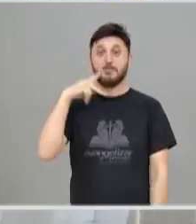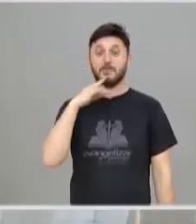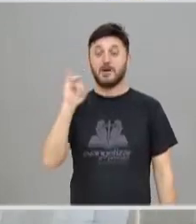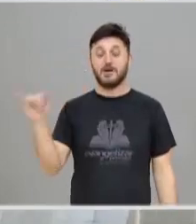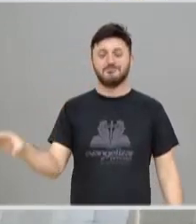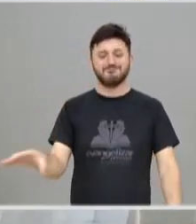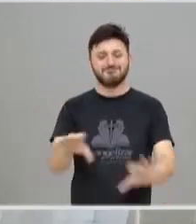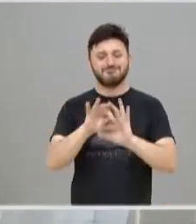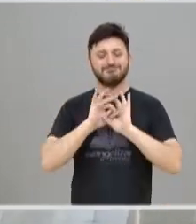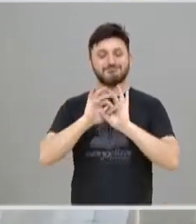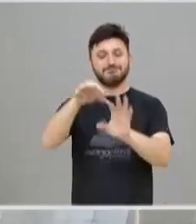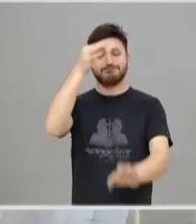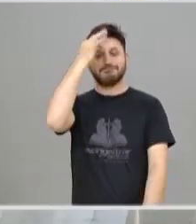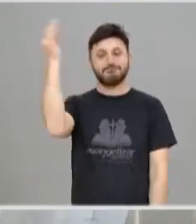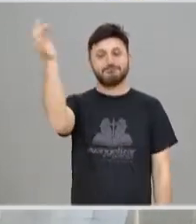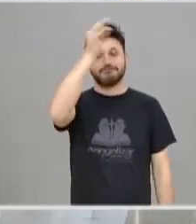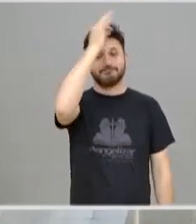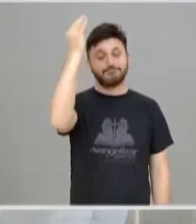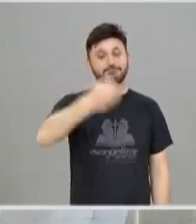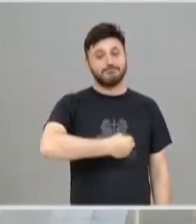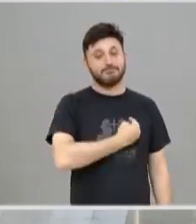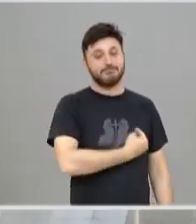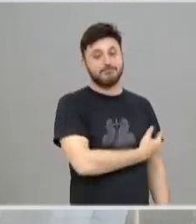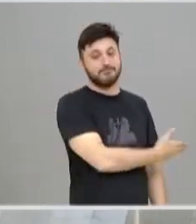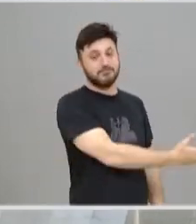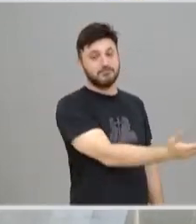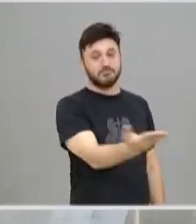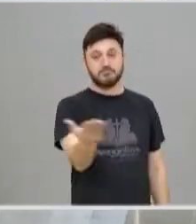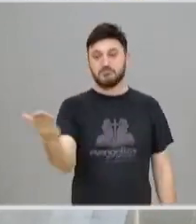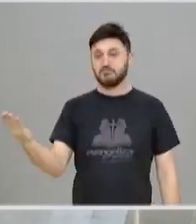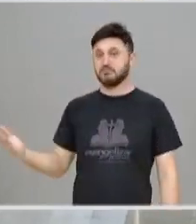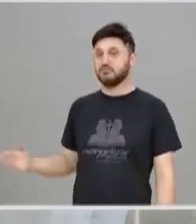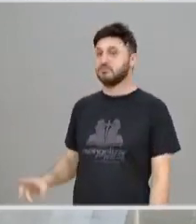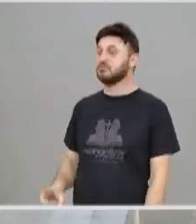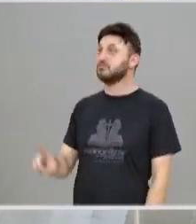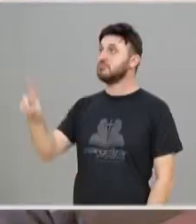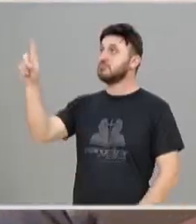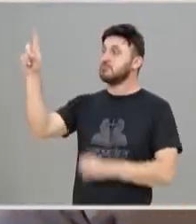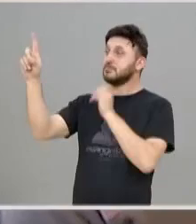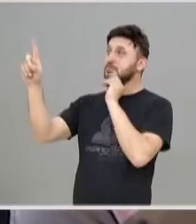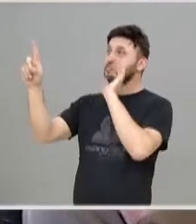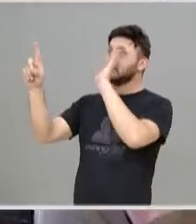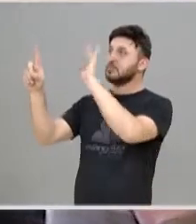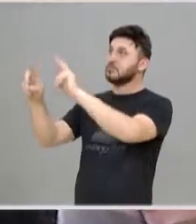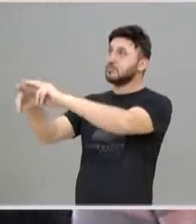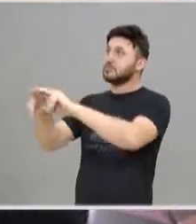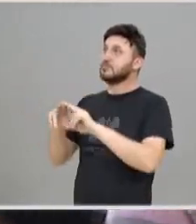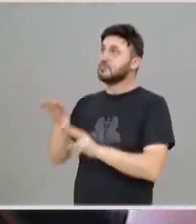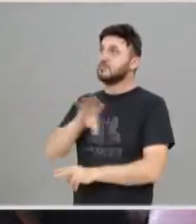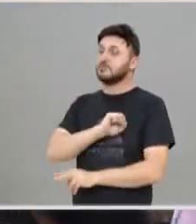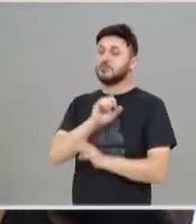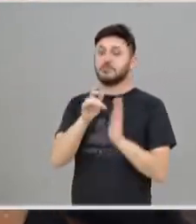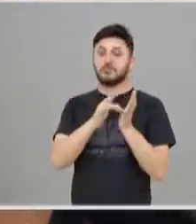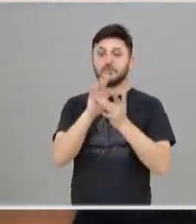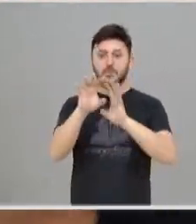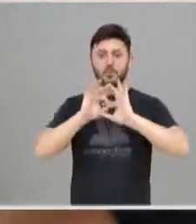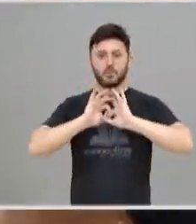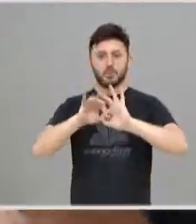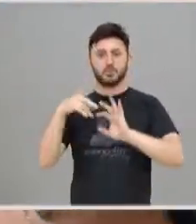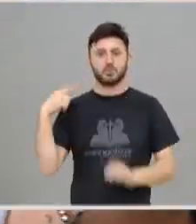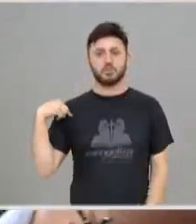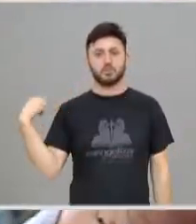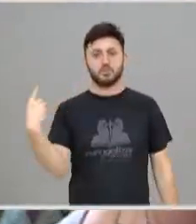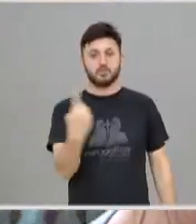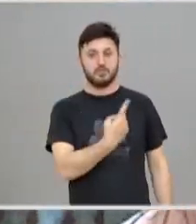de Jesus Cristo com o Espírito Santo, esteja com todos vocês. Bendito seja Deus que nos reuniu